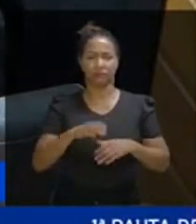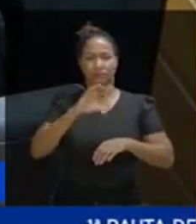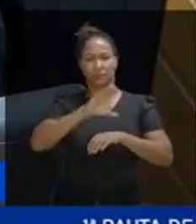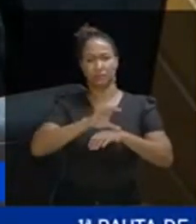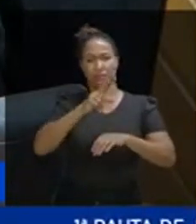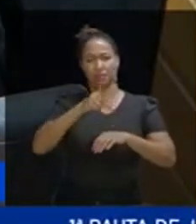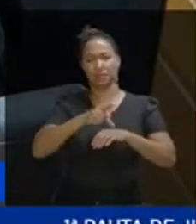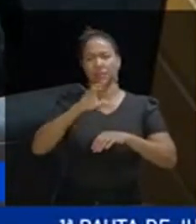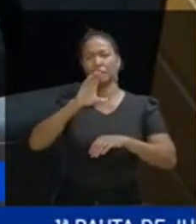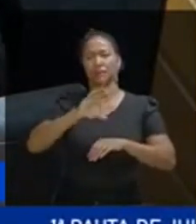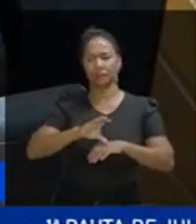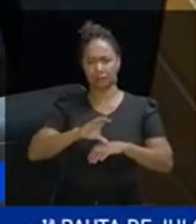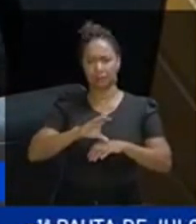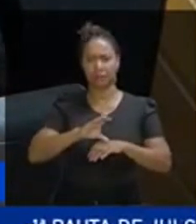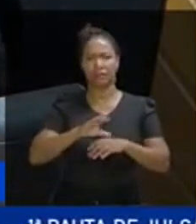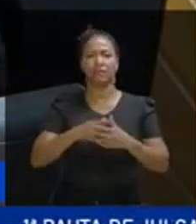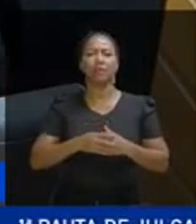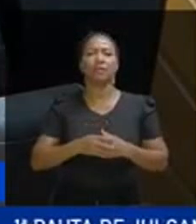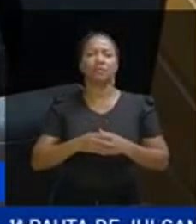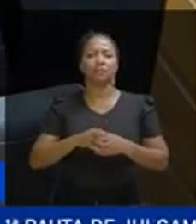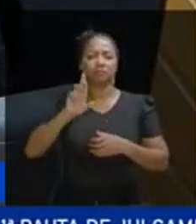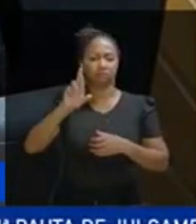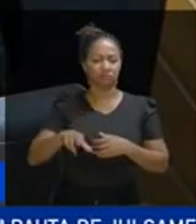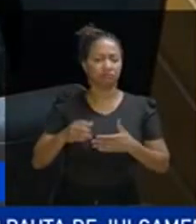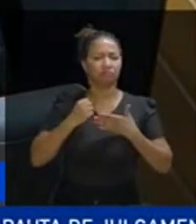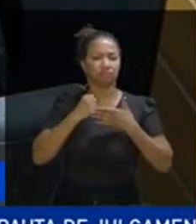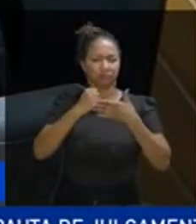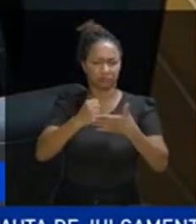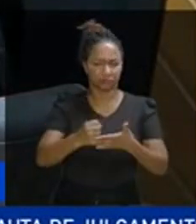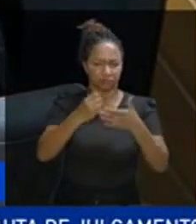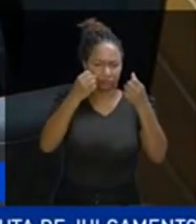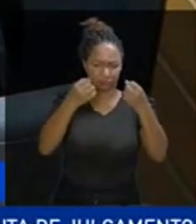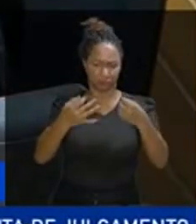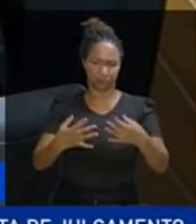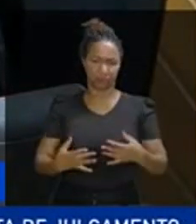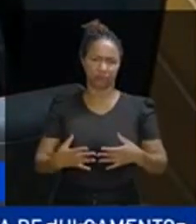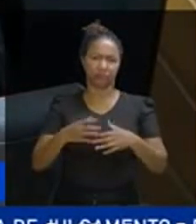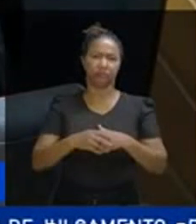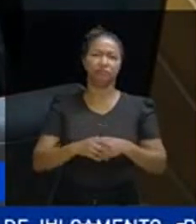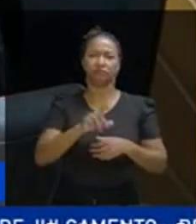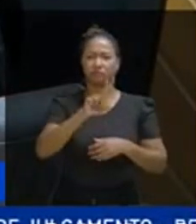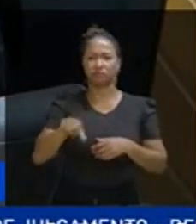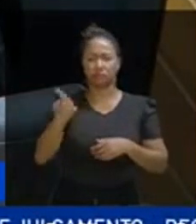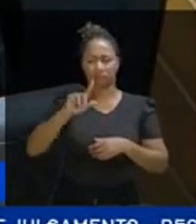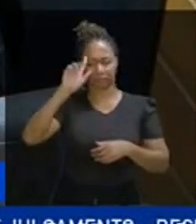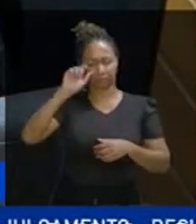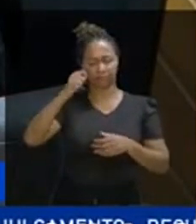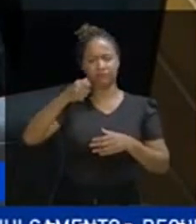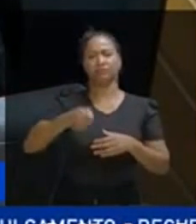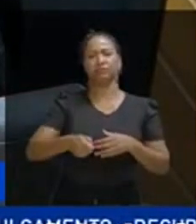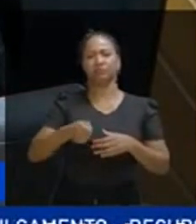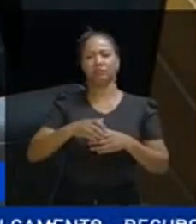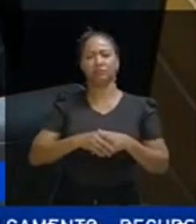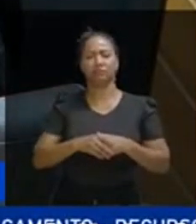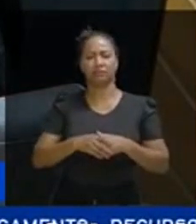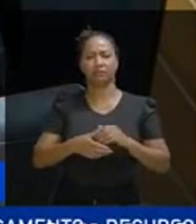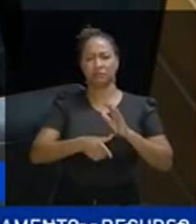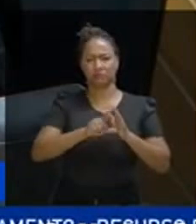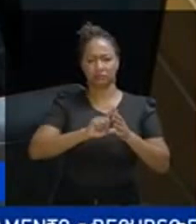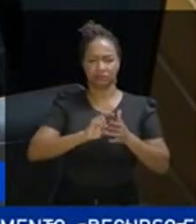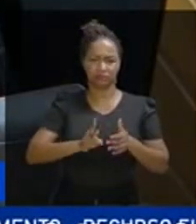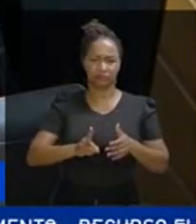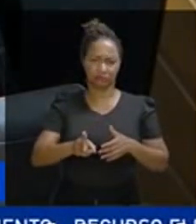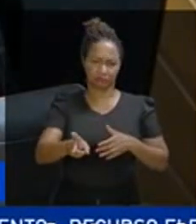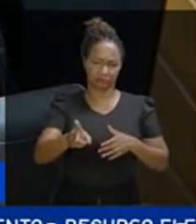Código de Processo Civil. Em suas razões, a recorrente sustenta preliminarmente a nulidade da decisão proferida sem a prévia